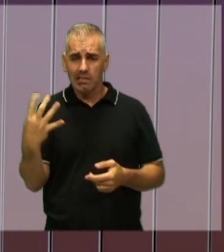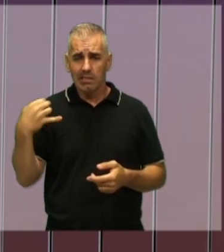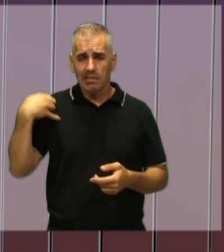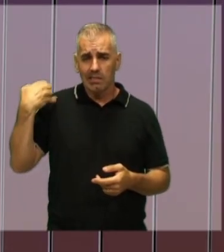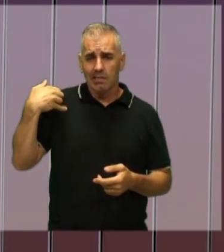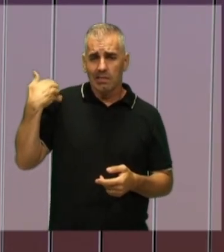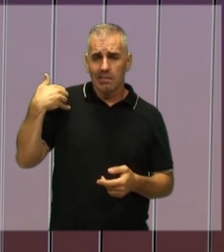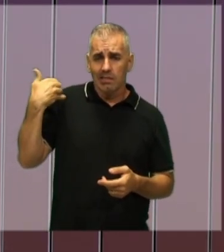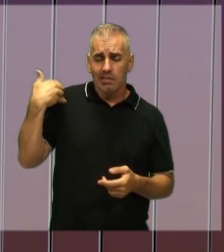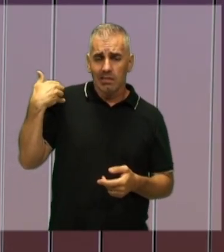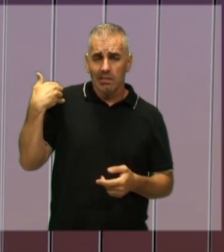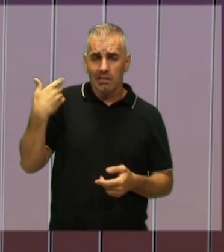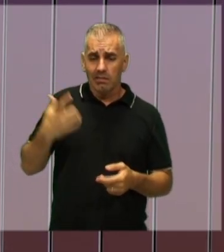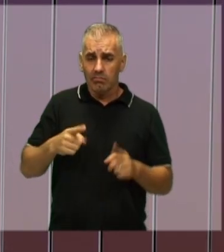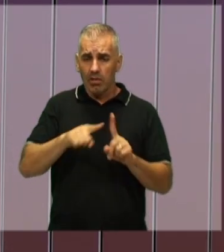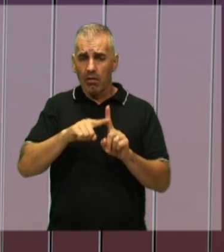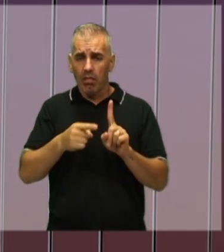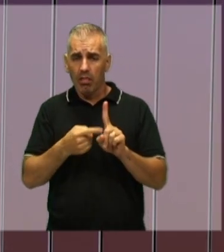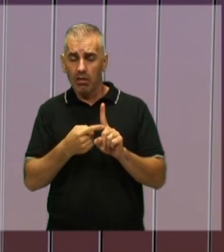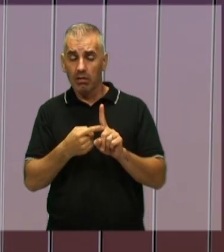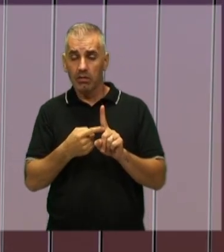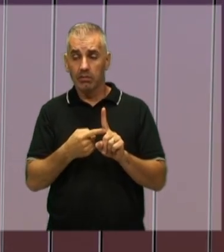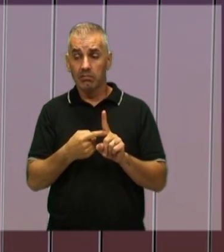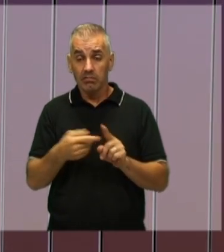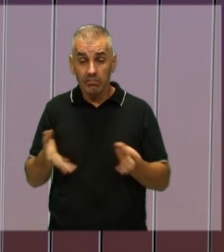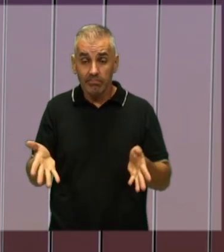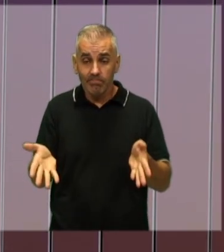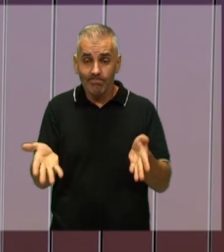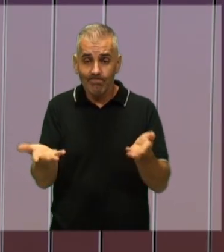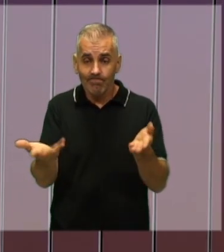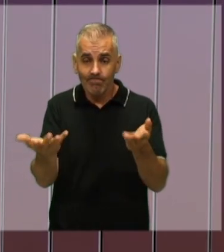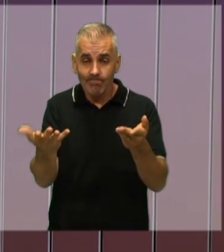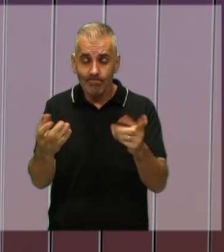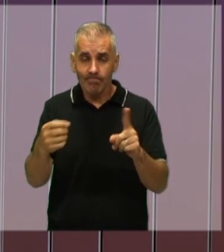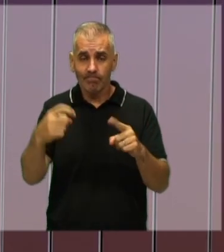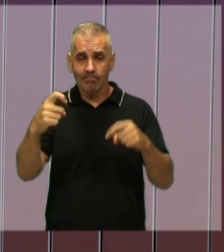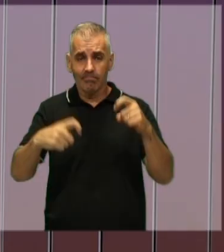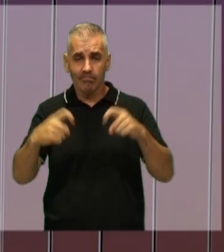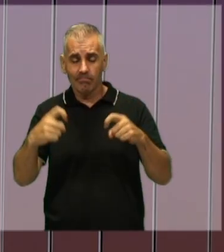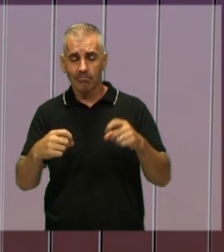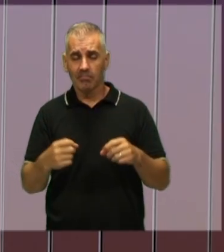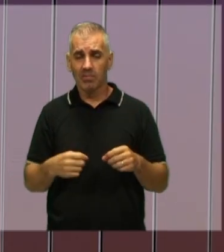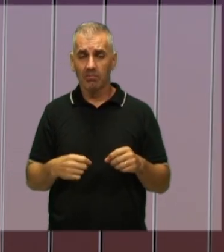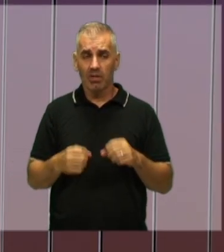da sexualização infantil. Então, a exposição, através da propaganda